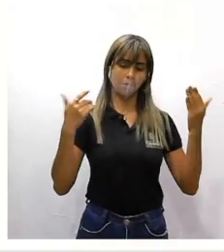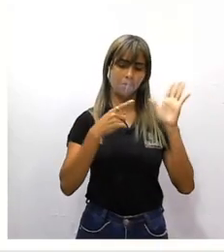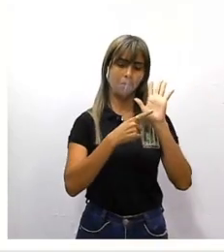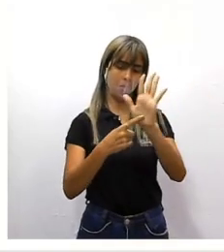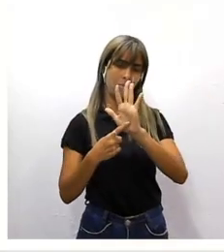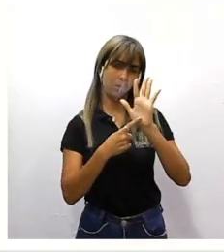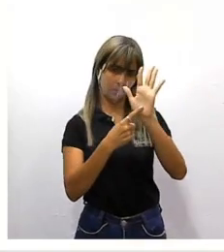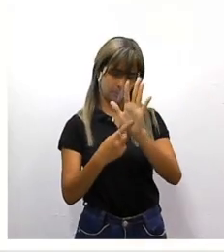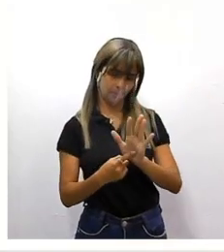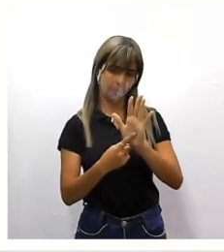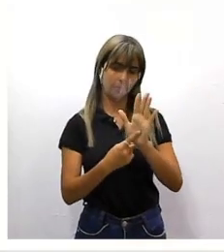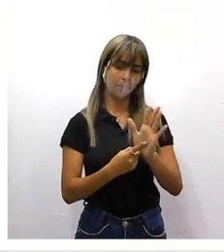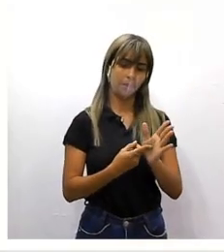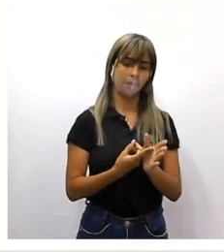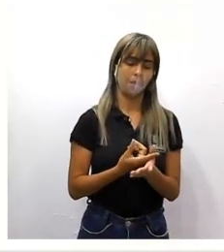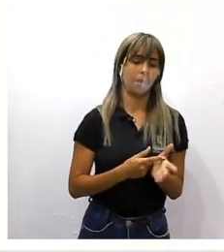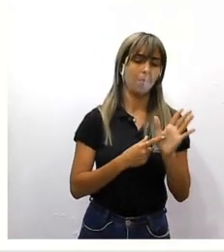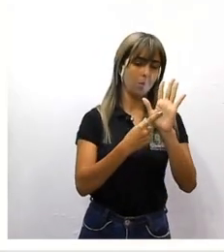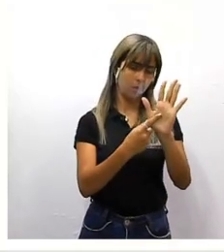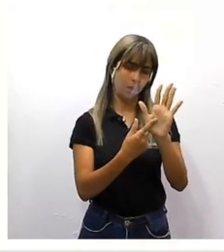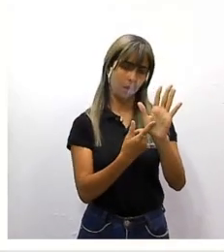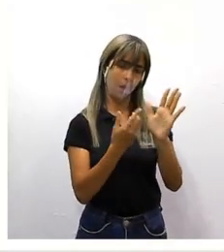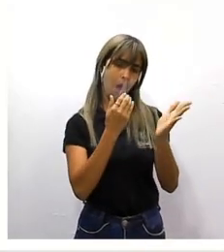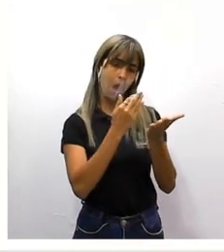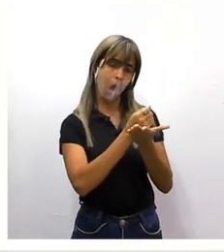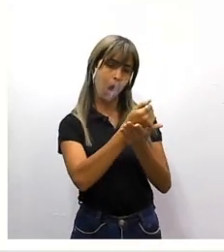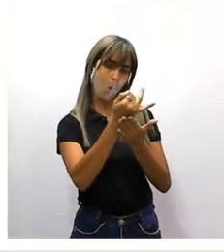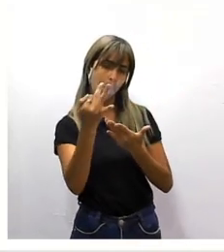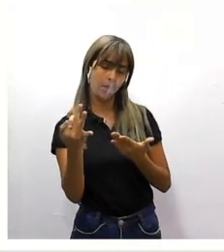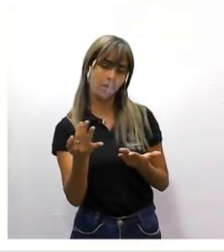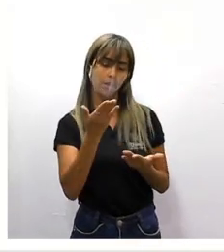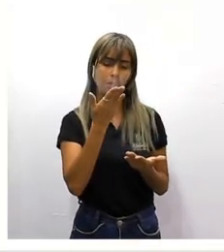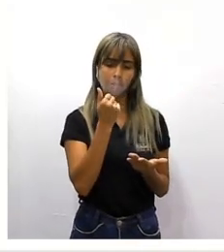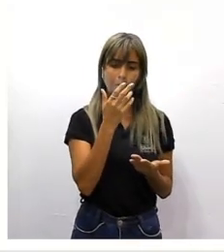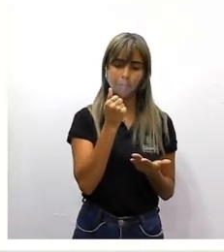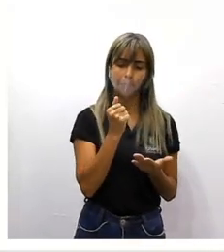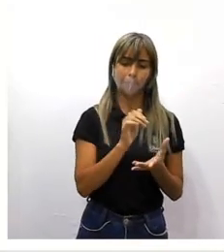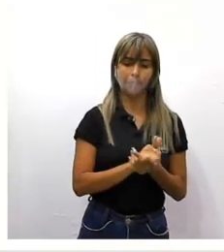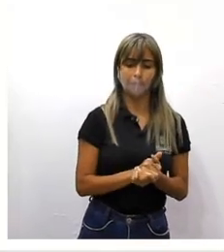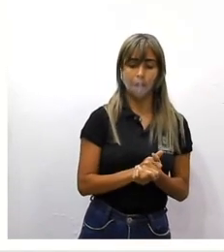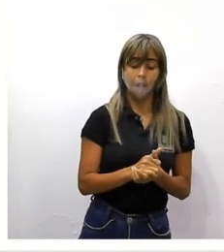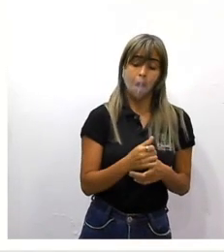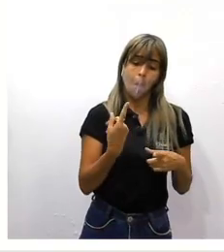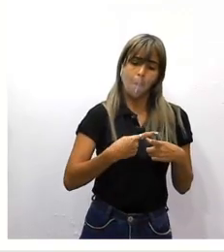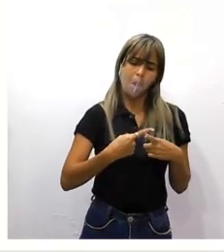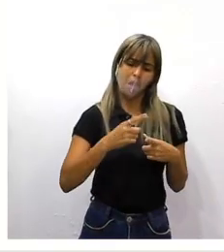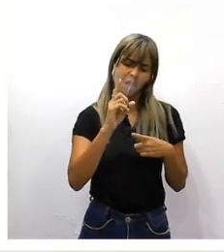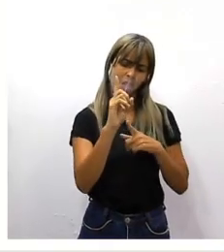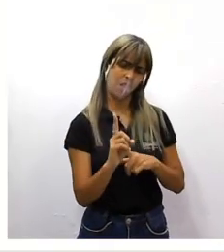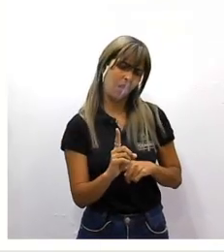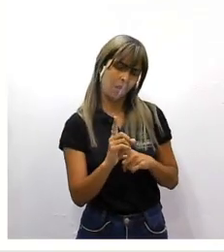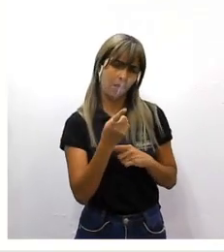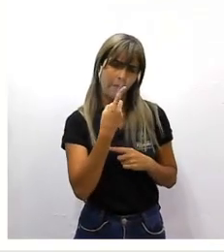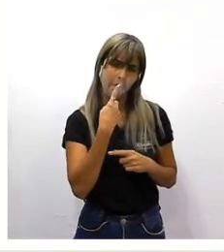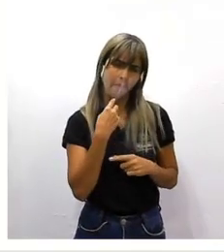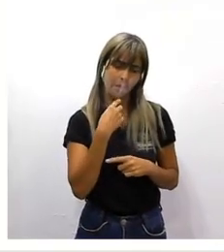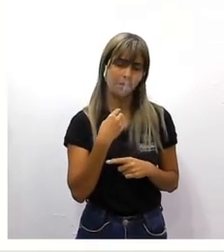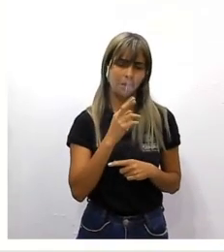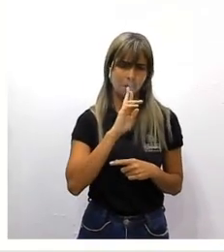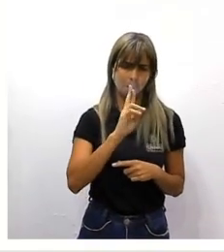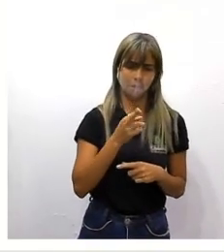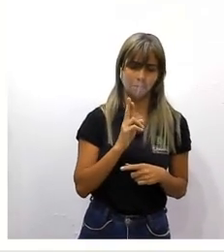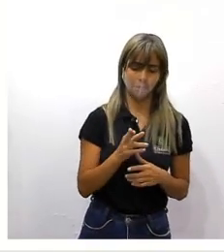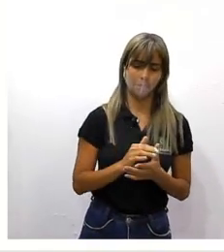dois comeram juntos? E aí você diz, por que a letra D está de vermelho? Será que é a resposta? Vamos ver, observe